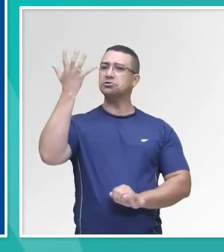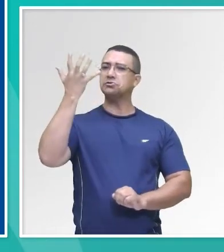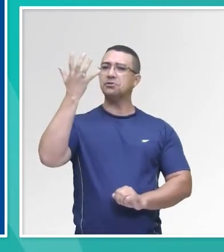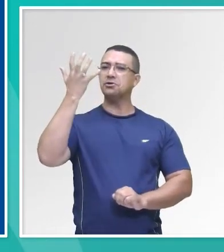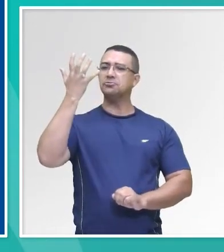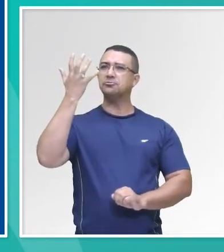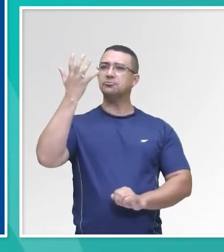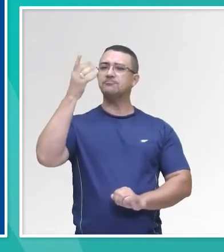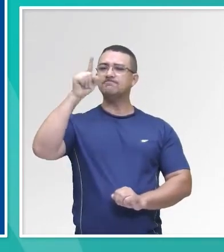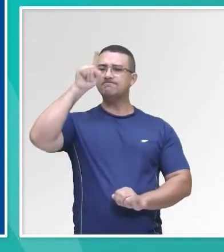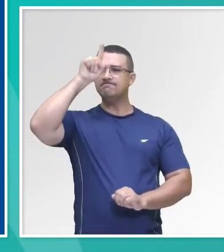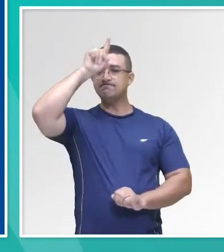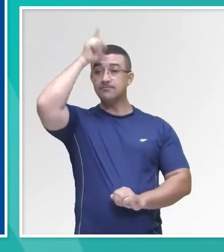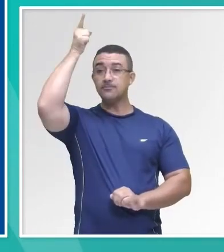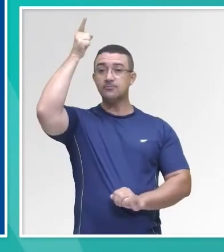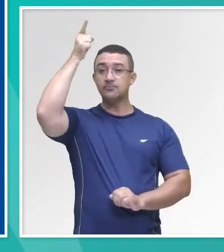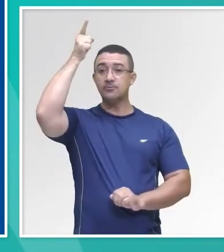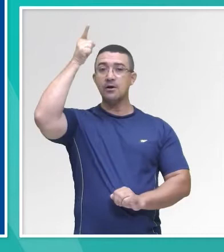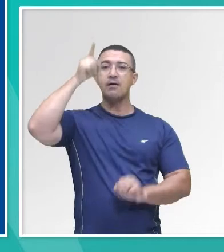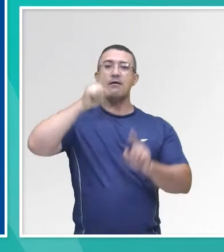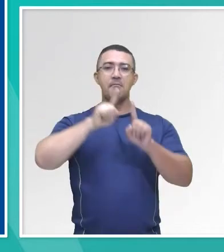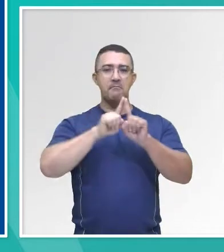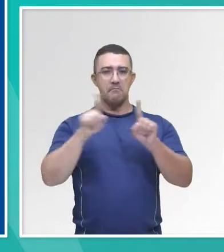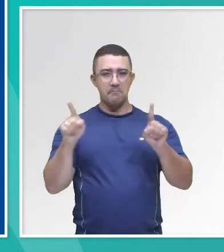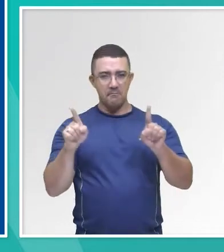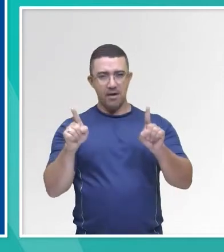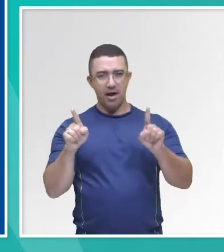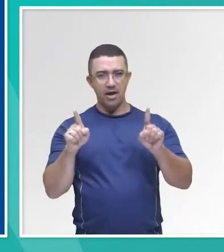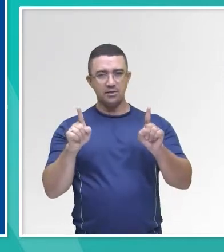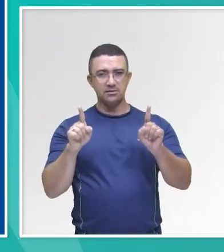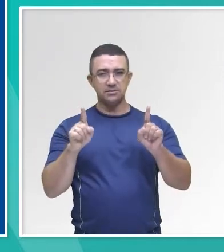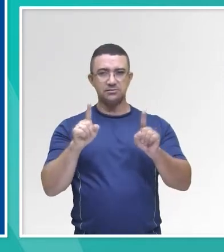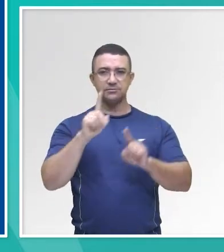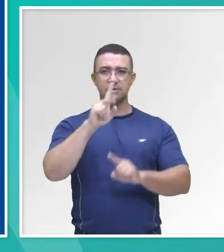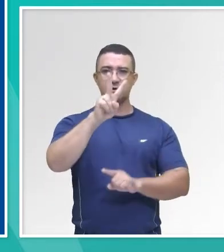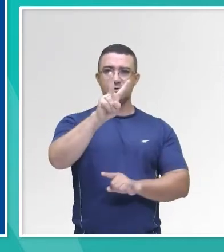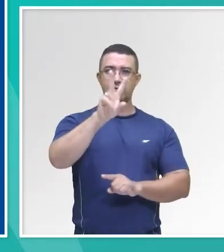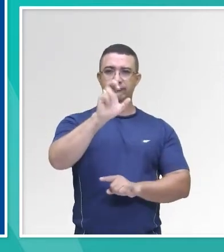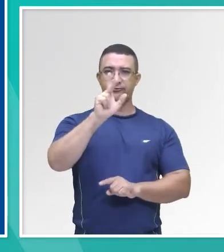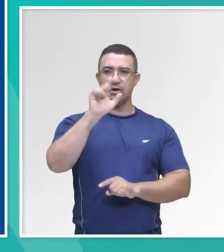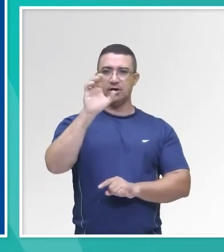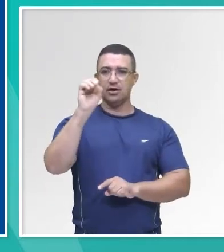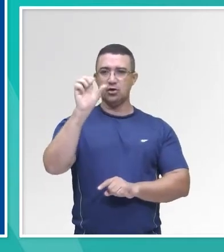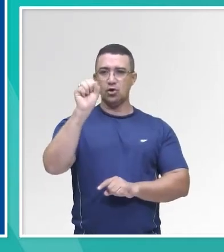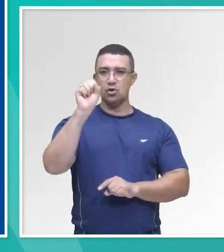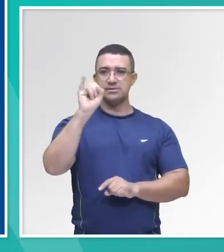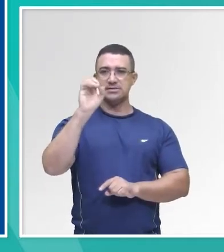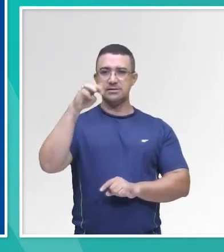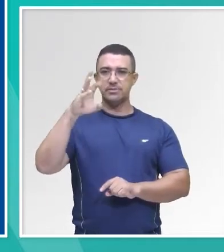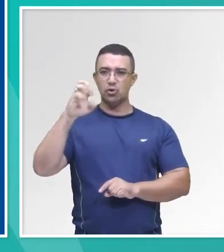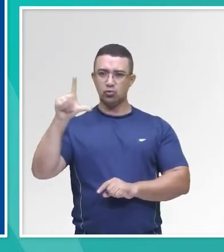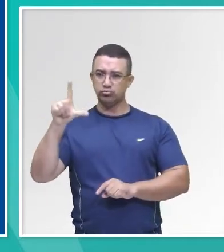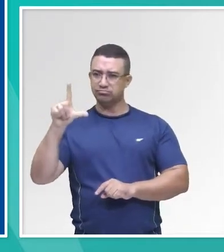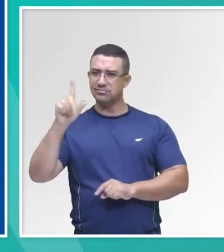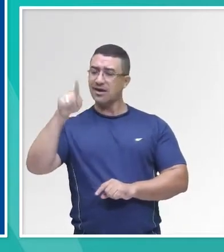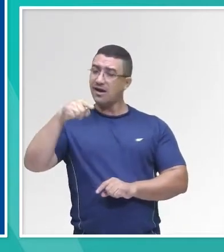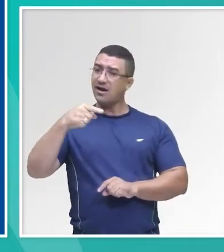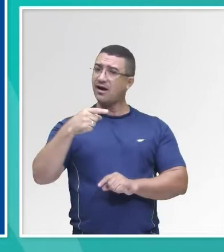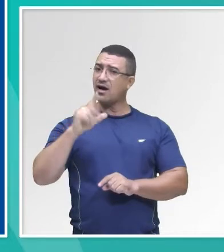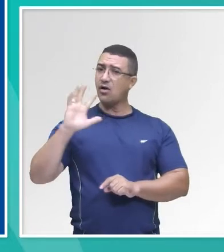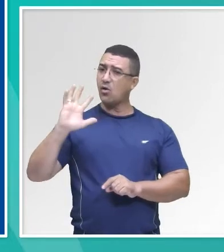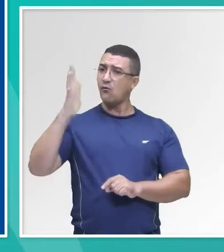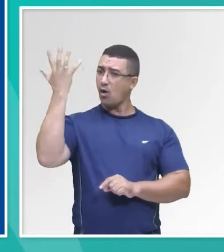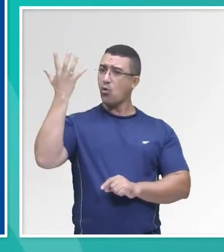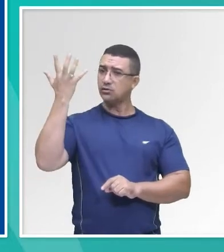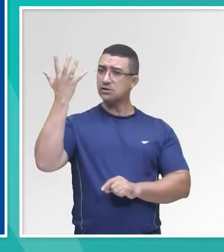mas verossímil. Professor, o que é verossímil? É algo que pode